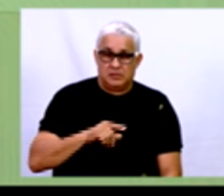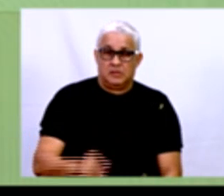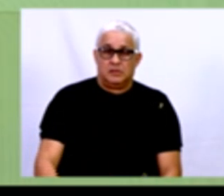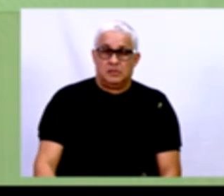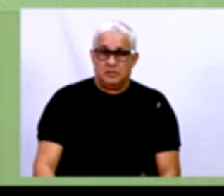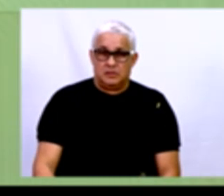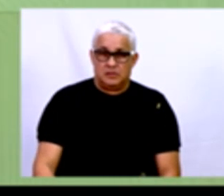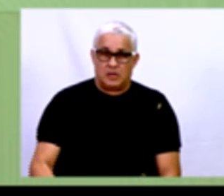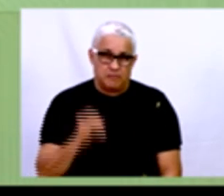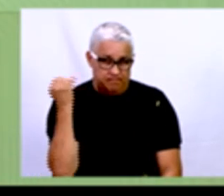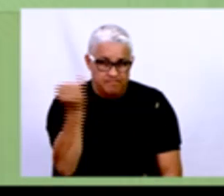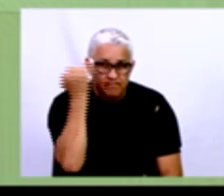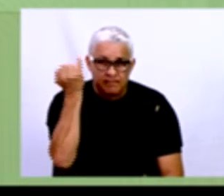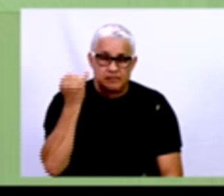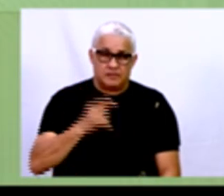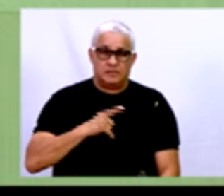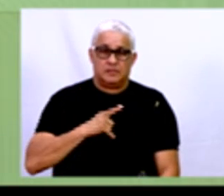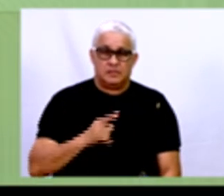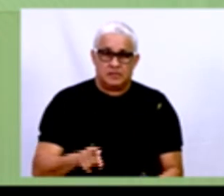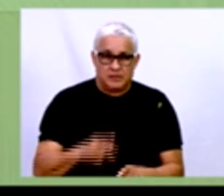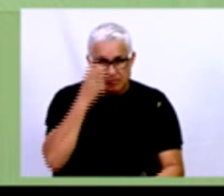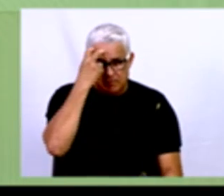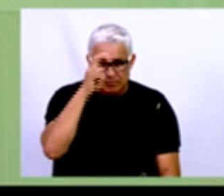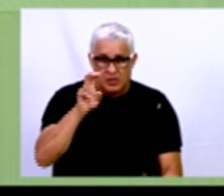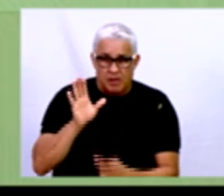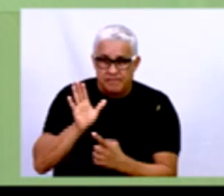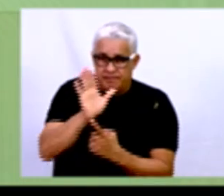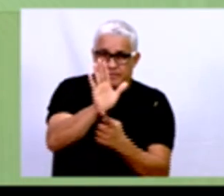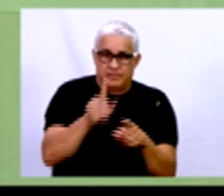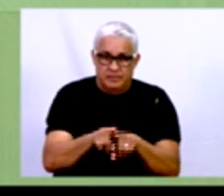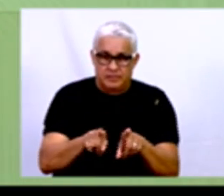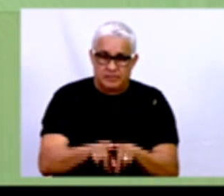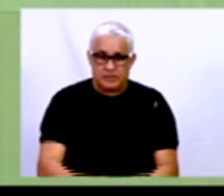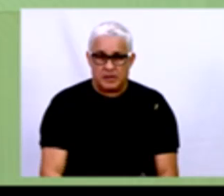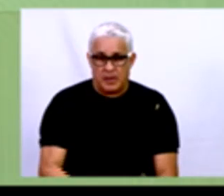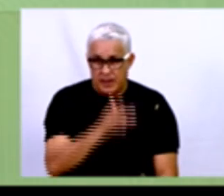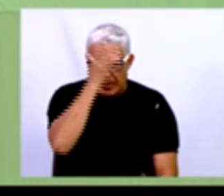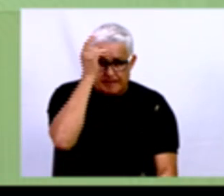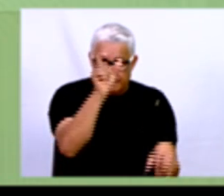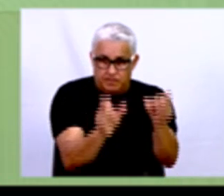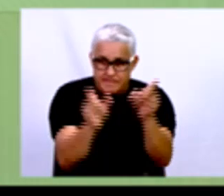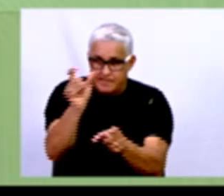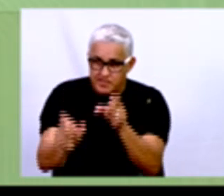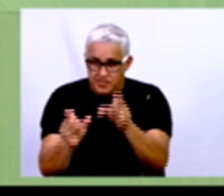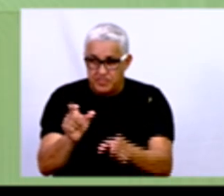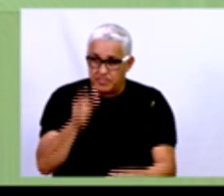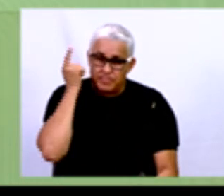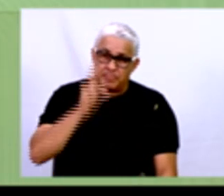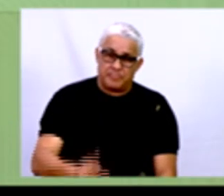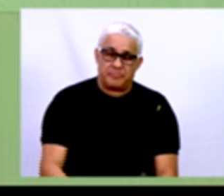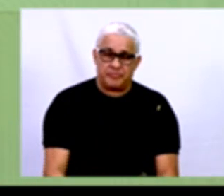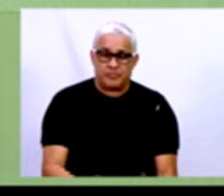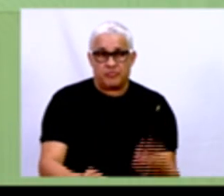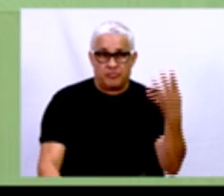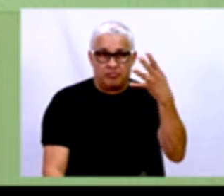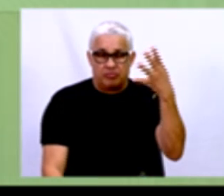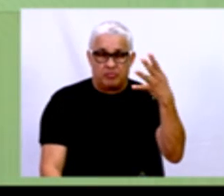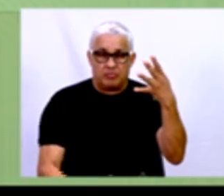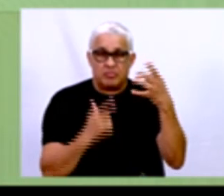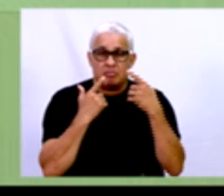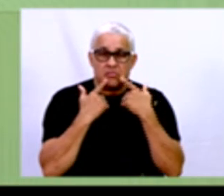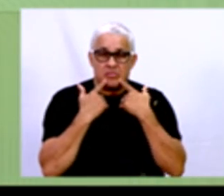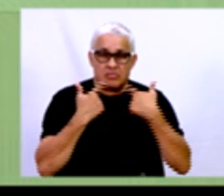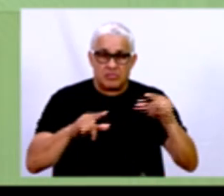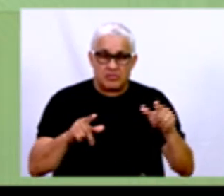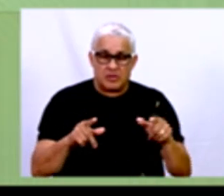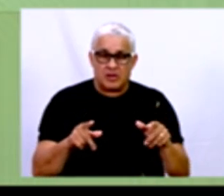prestígio, ela vai refletir esse índice de cultura, não é? A que as pessoas pretendem chegar. 4. A linguagem